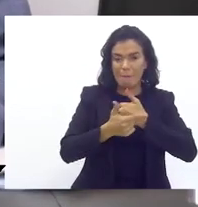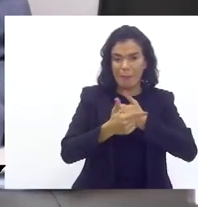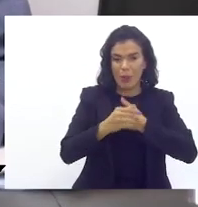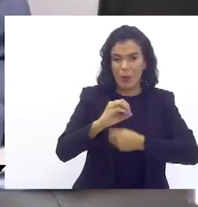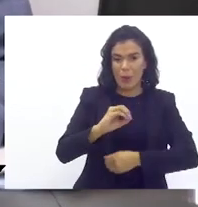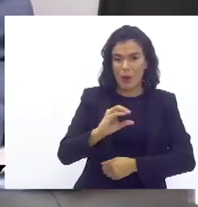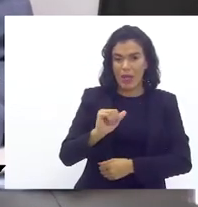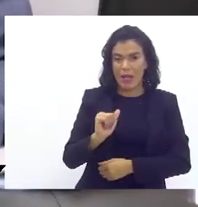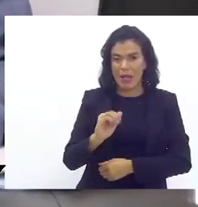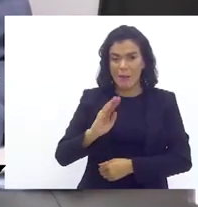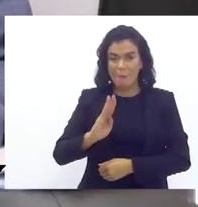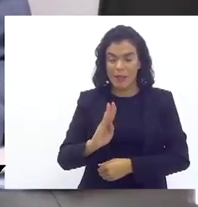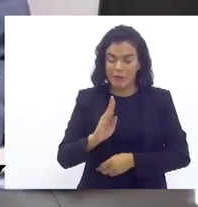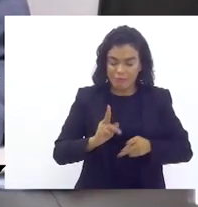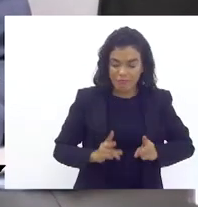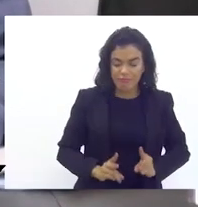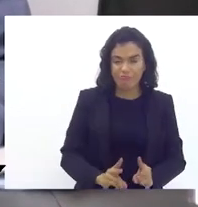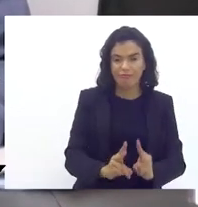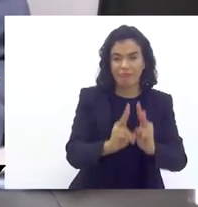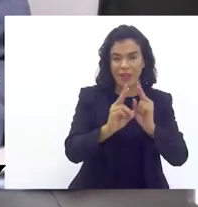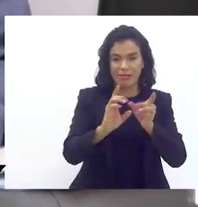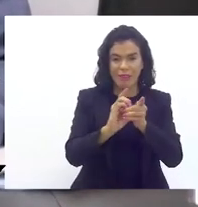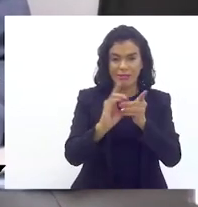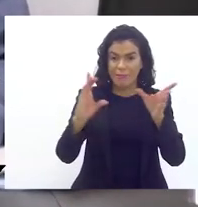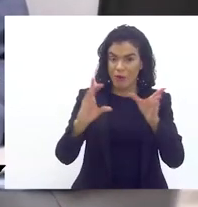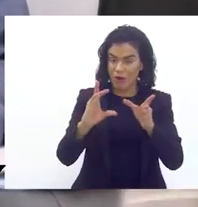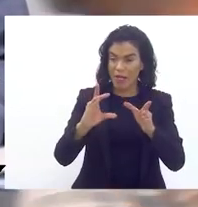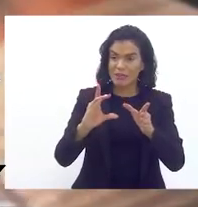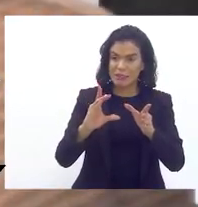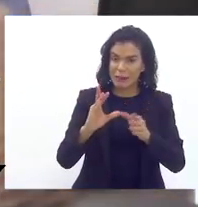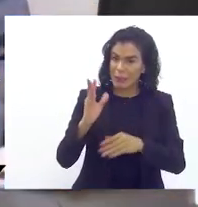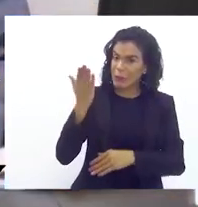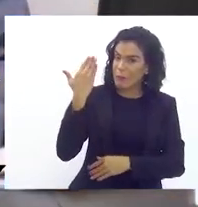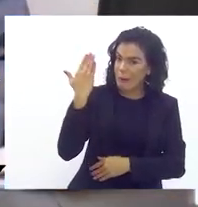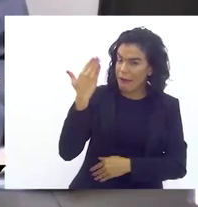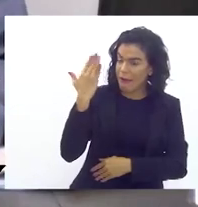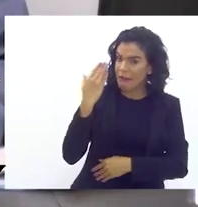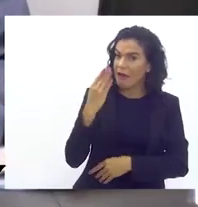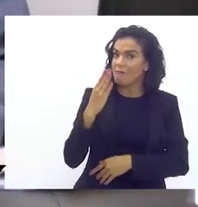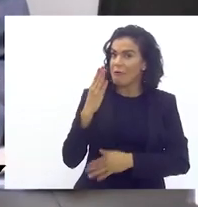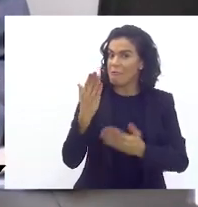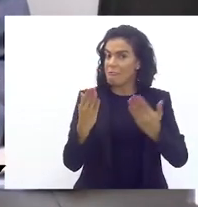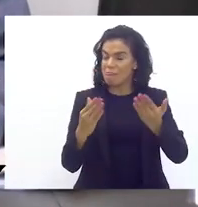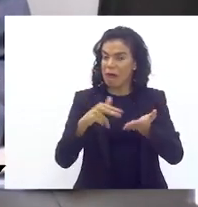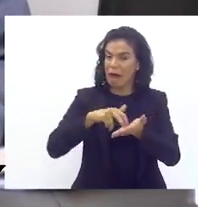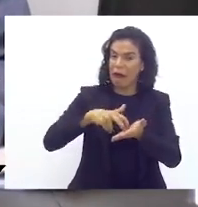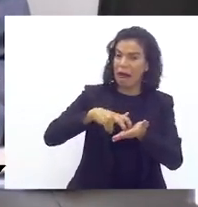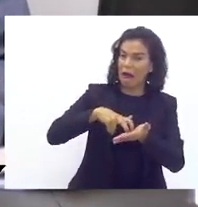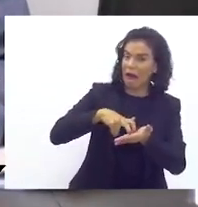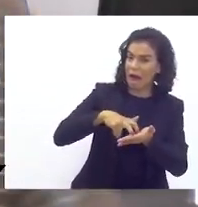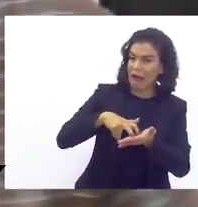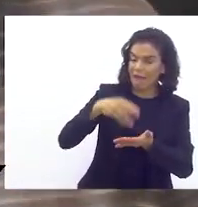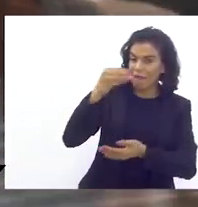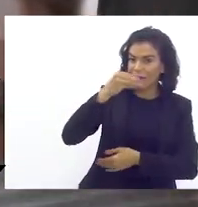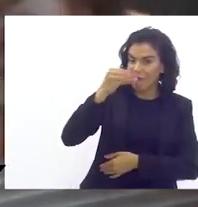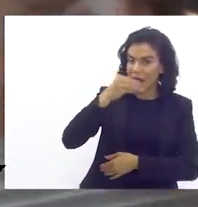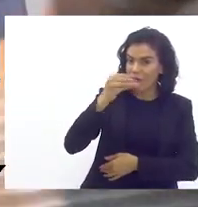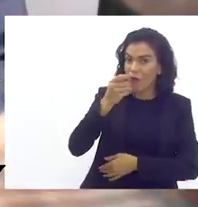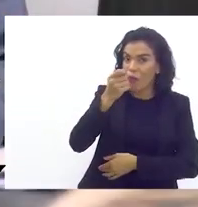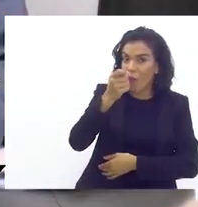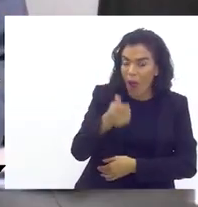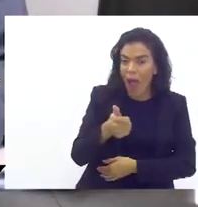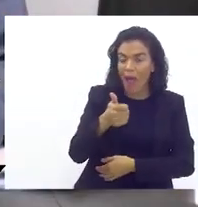na luta e na manutenção da Democracia que andou tão ameaçada e nesses dias a gente tem visto que por pouco